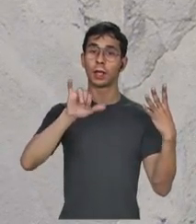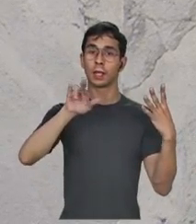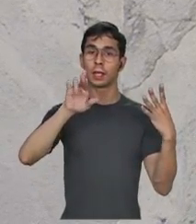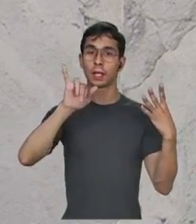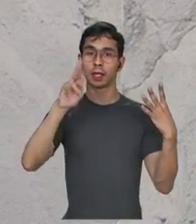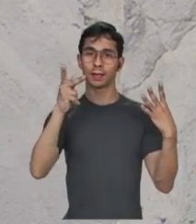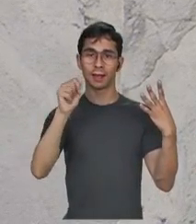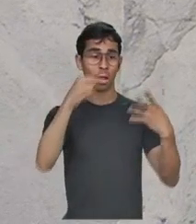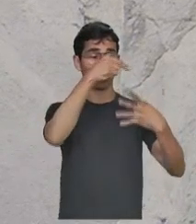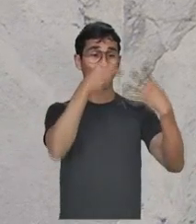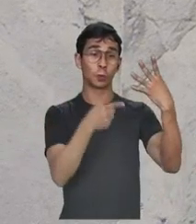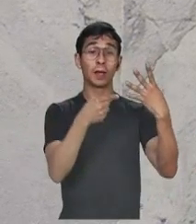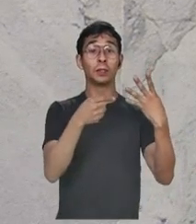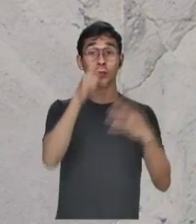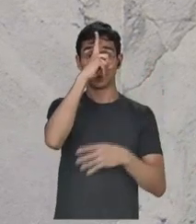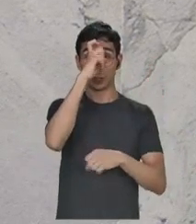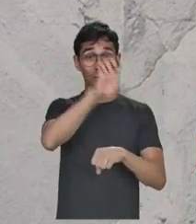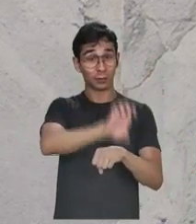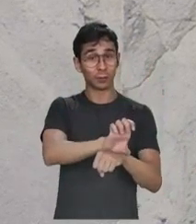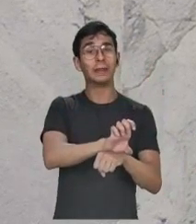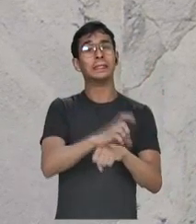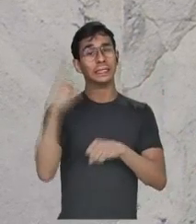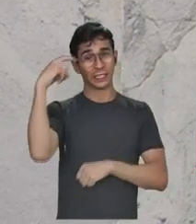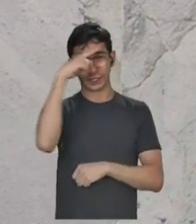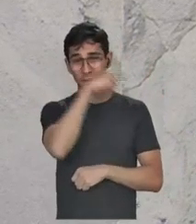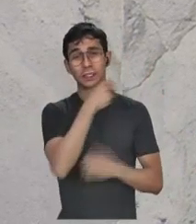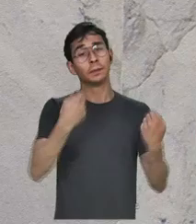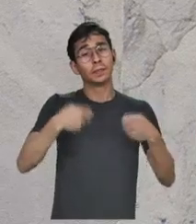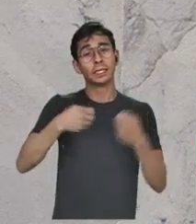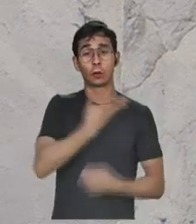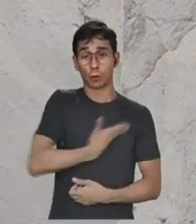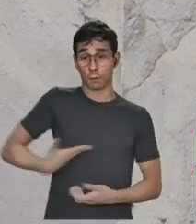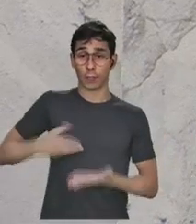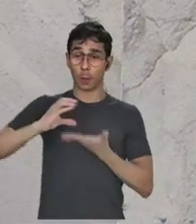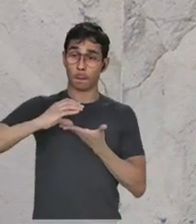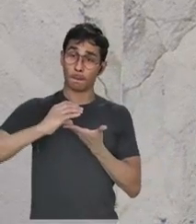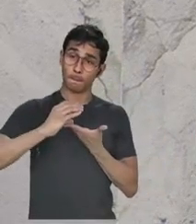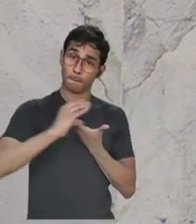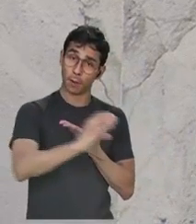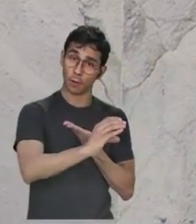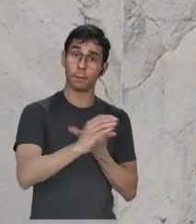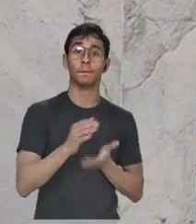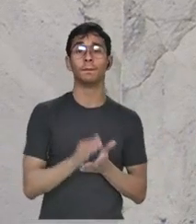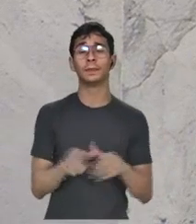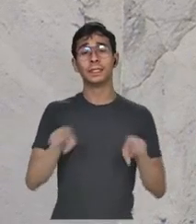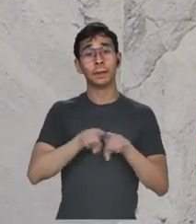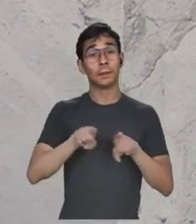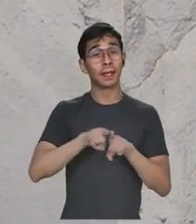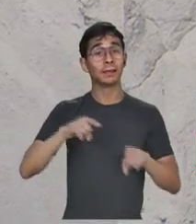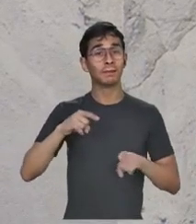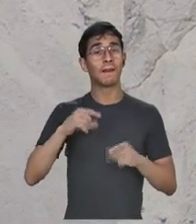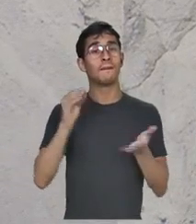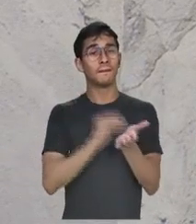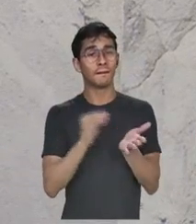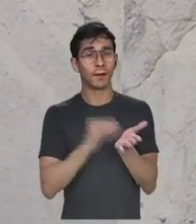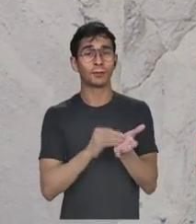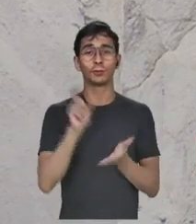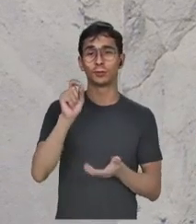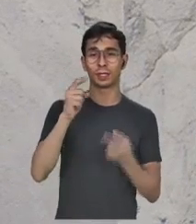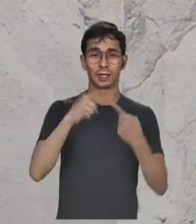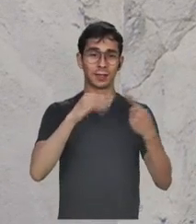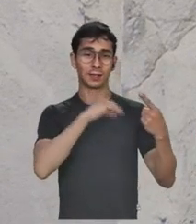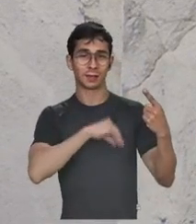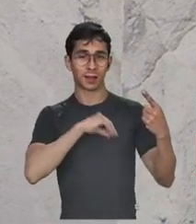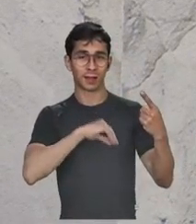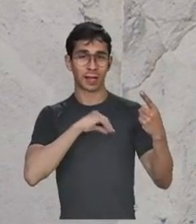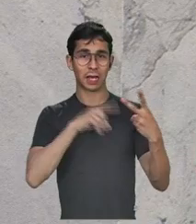difícil e precisando desse apoio governamental sem falar de salários sem falar de valorização de funcionários que é